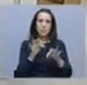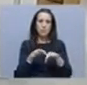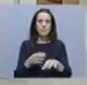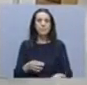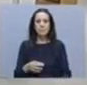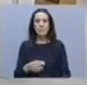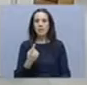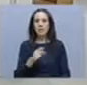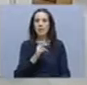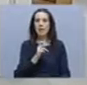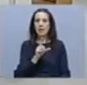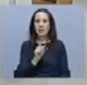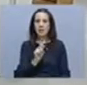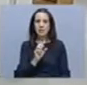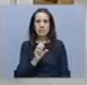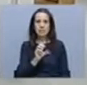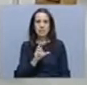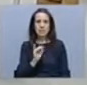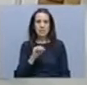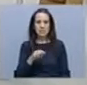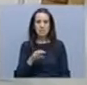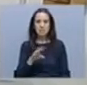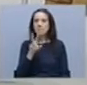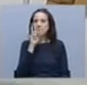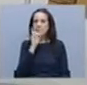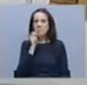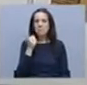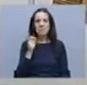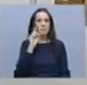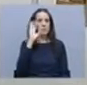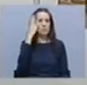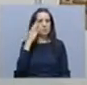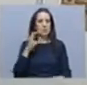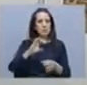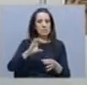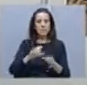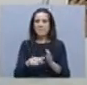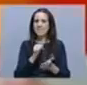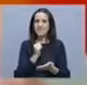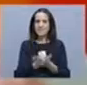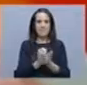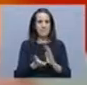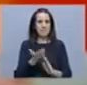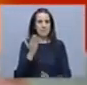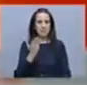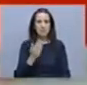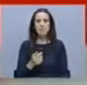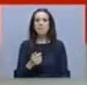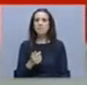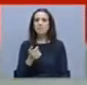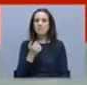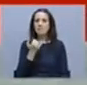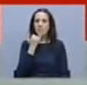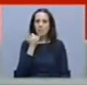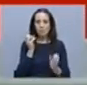o alecrim. O alecrim é o, para mim, é o mais importante e acho que é o que devemos carregar sempre um bocadinho mais. Esse é que pode ir aos molhos,